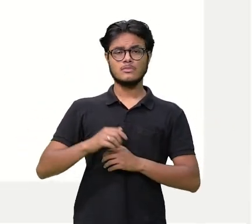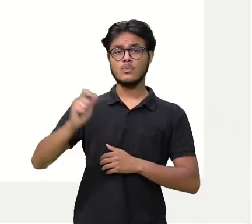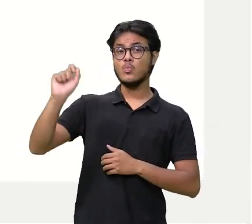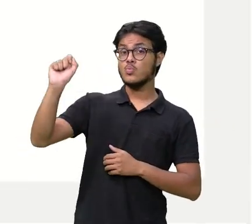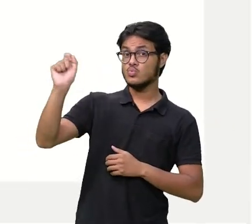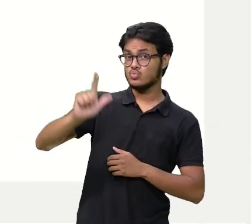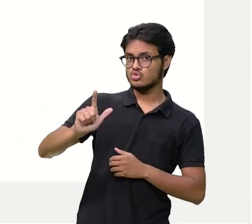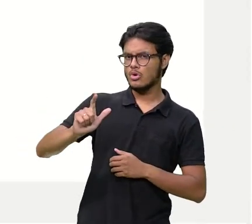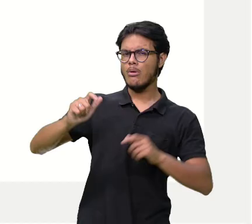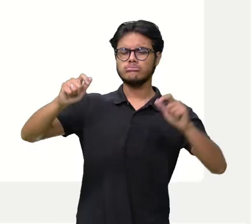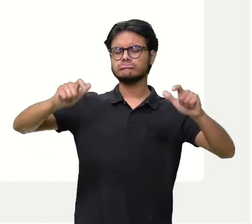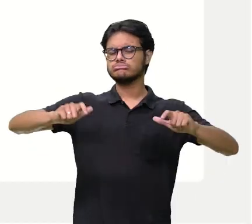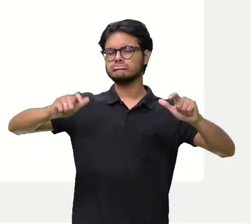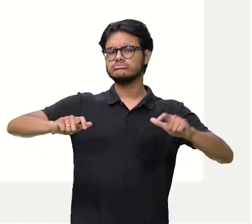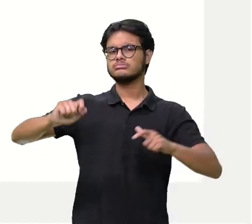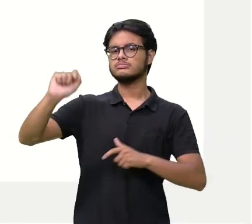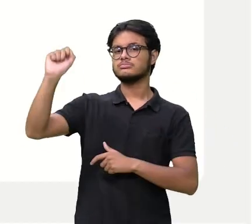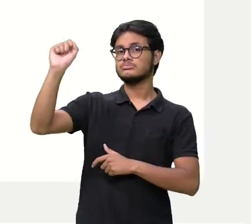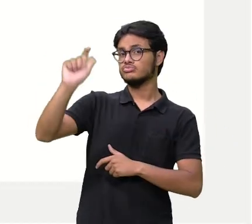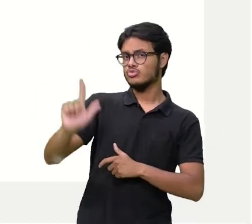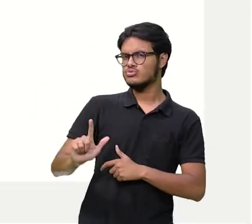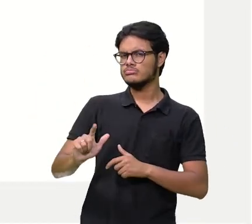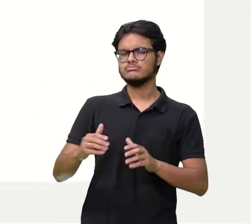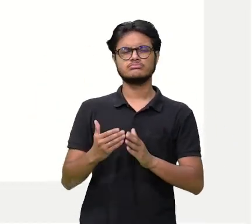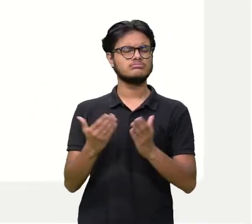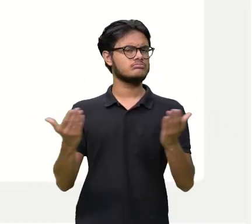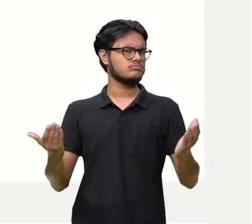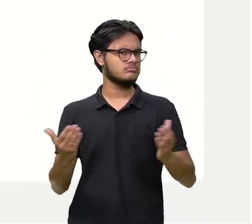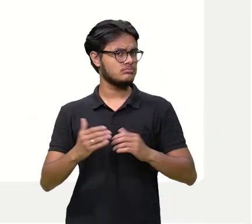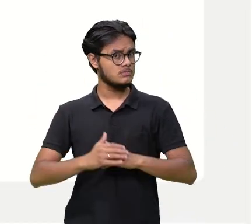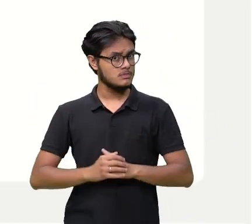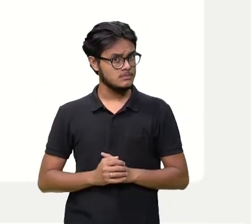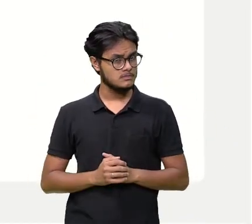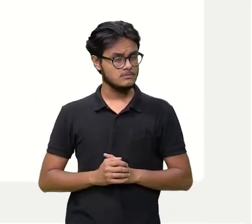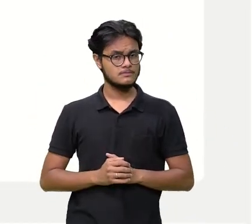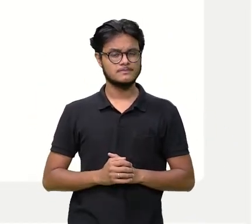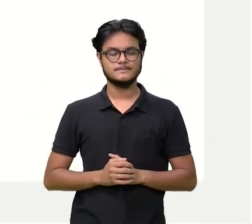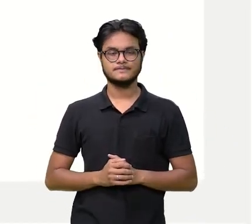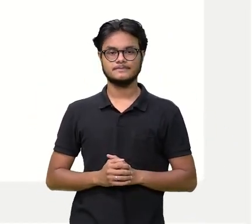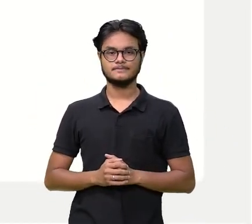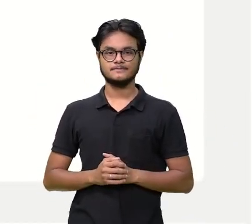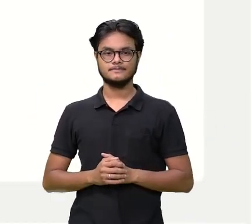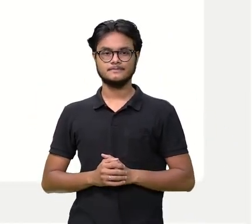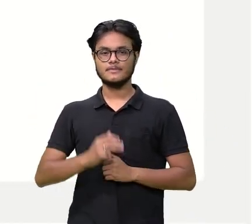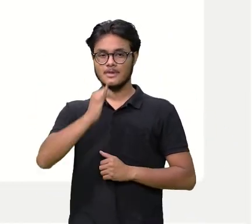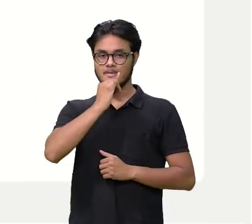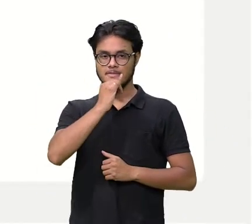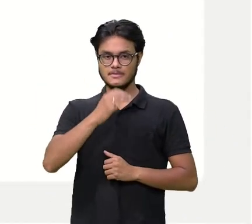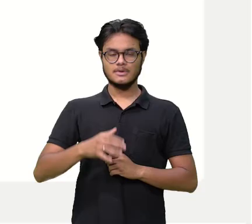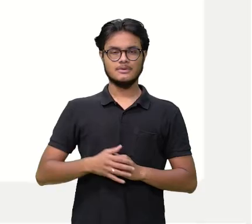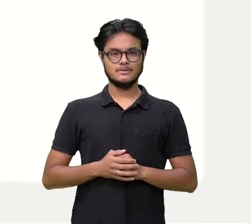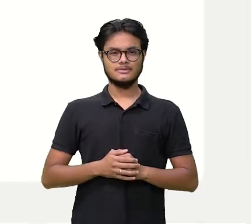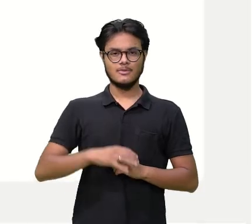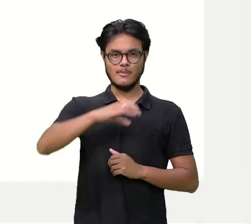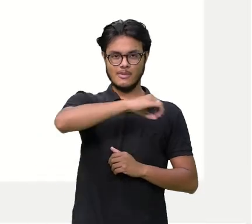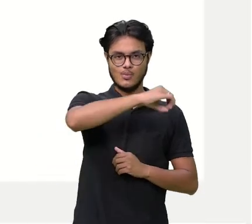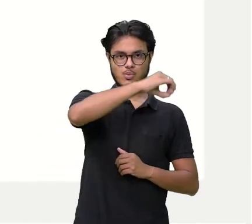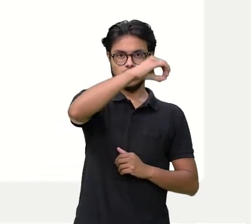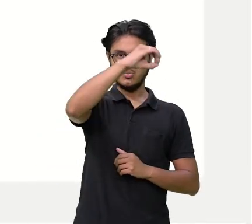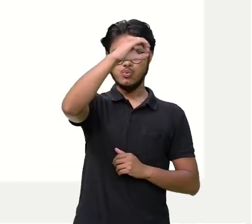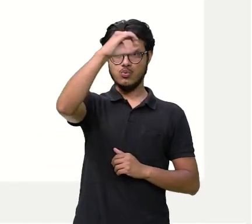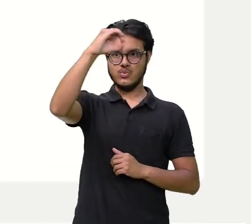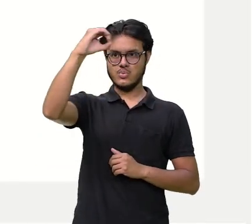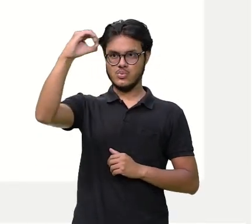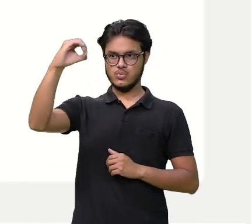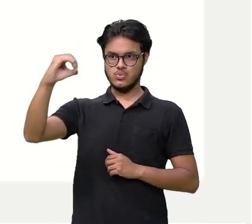a posição que provavelmente o Sol vai estar ocupando? O planeta está girando em torno de um Sol. Qual